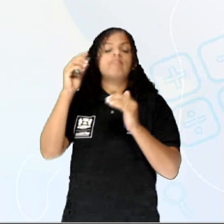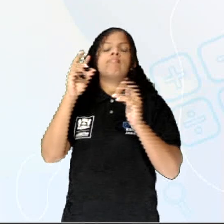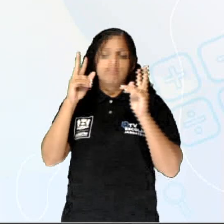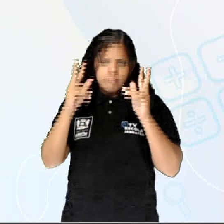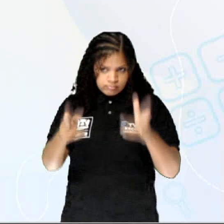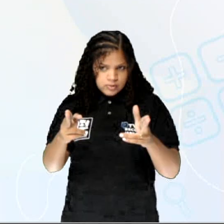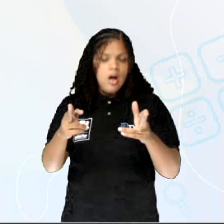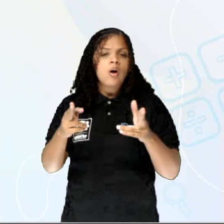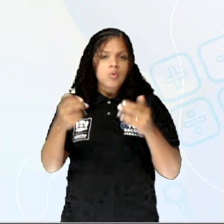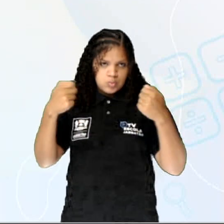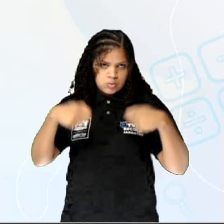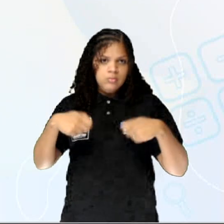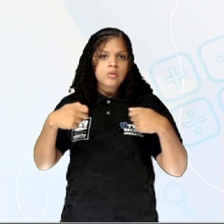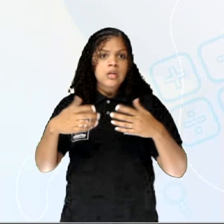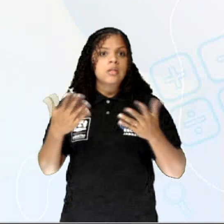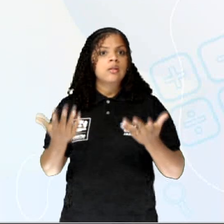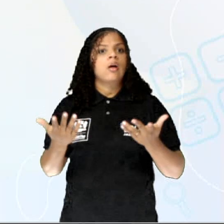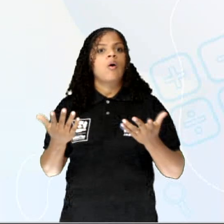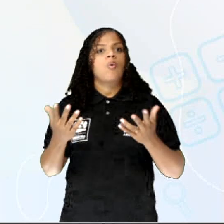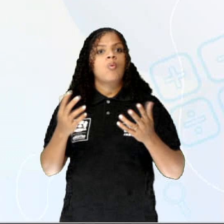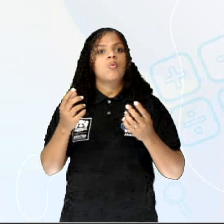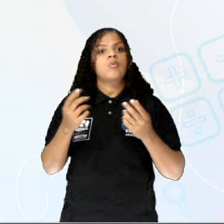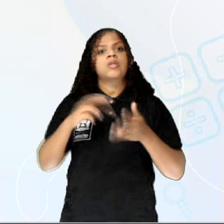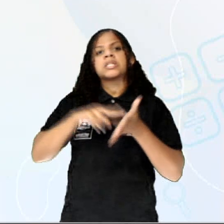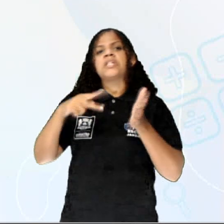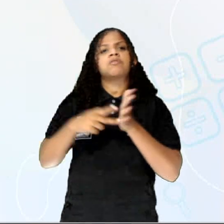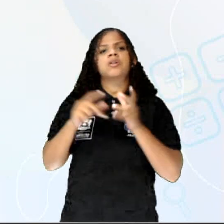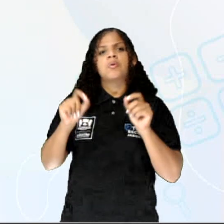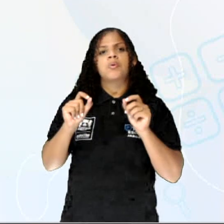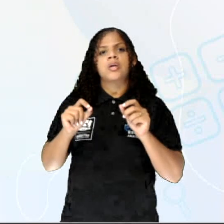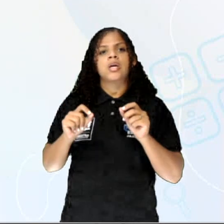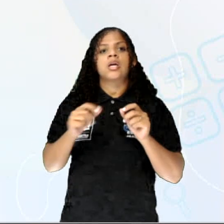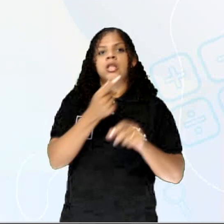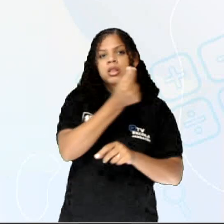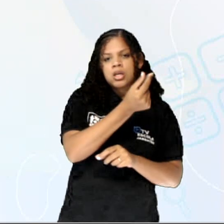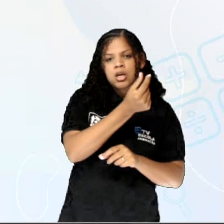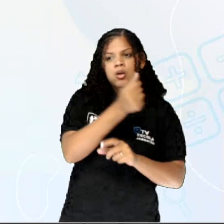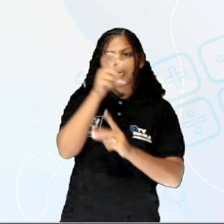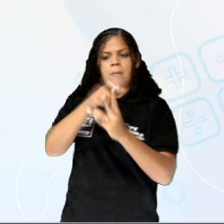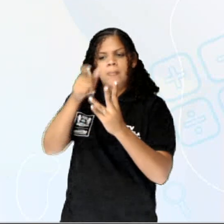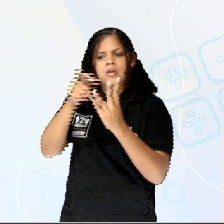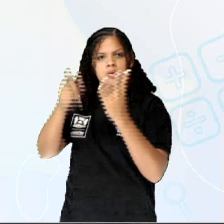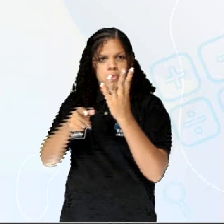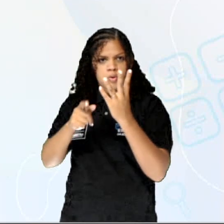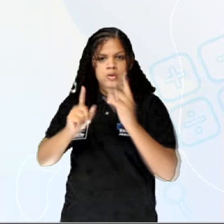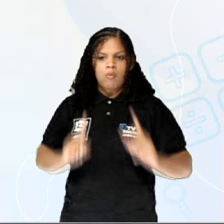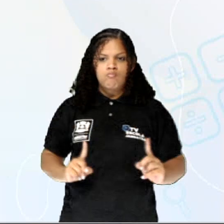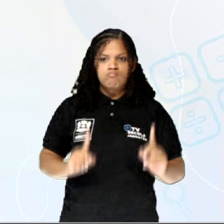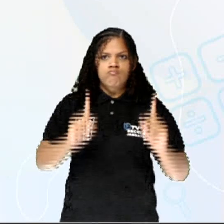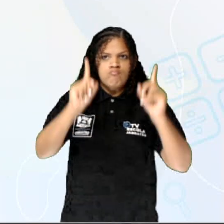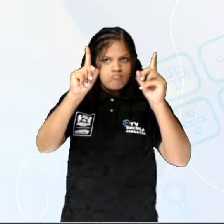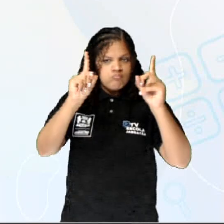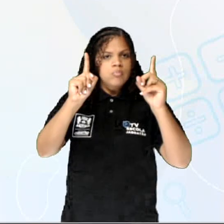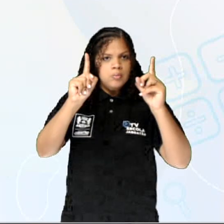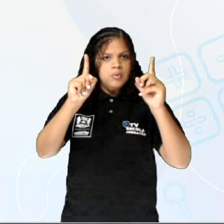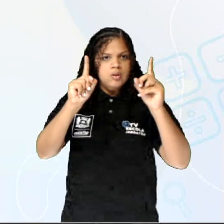Tá? E aí a gente precisa agora saber se as grandezas são diretamente proporcionais ou inversamente proporcionais. Então a gente vai pensar,